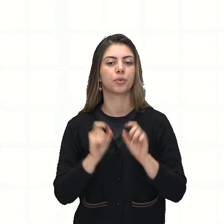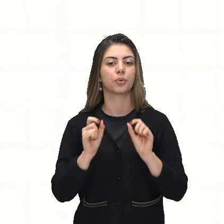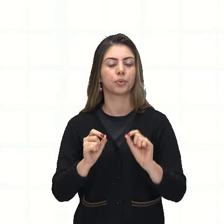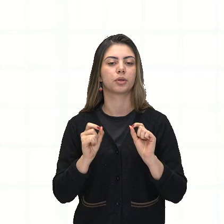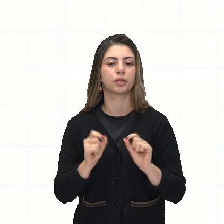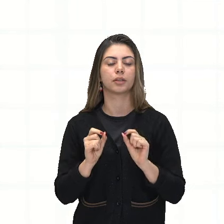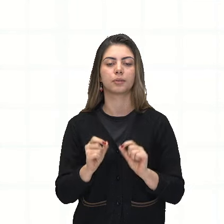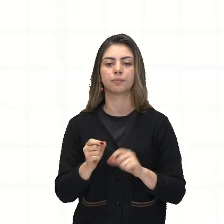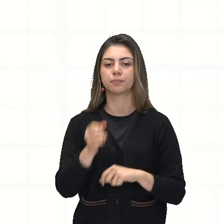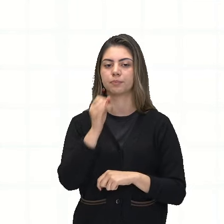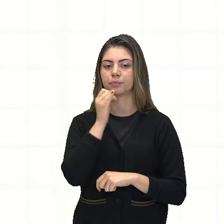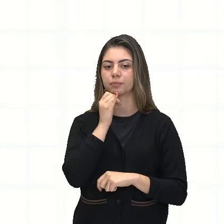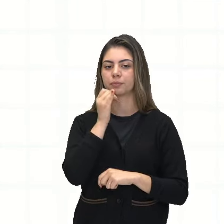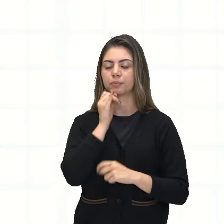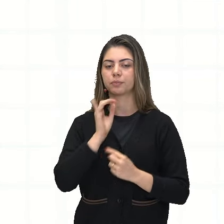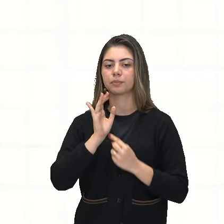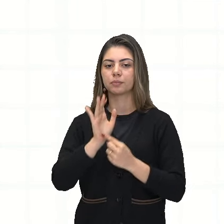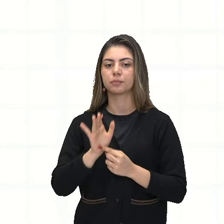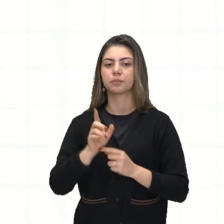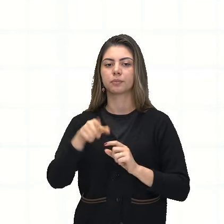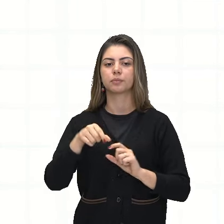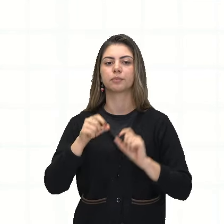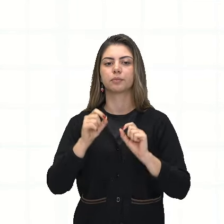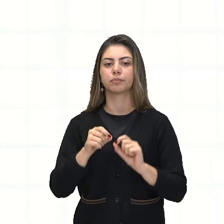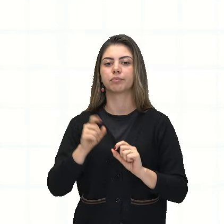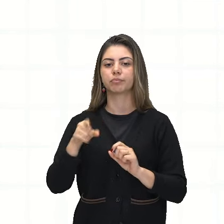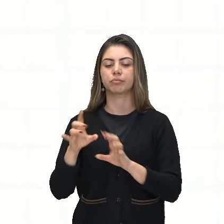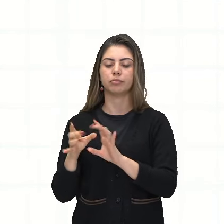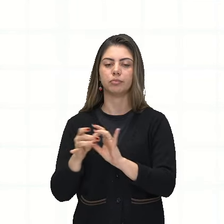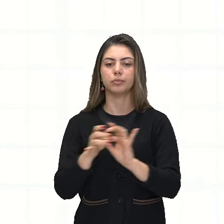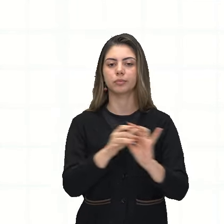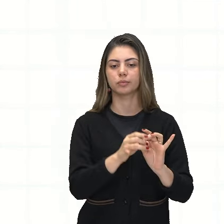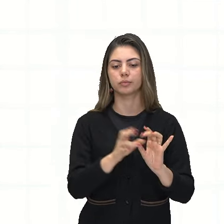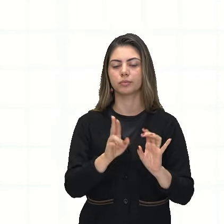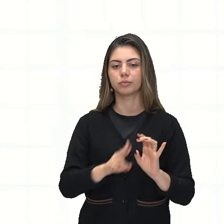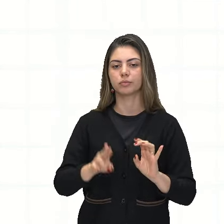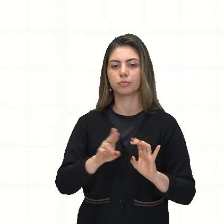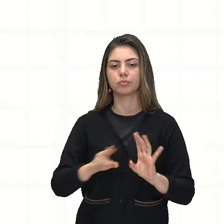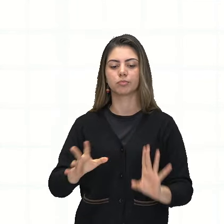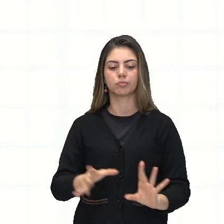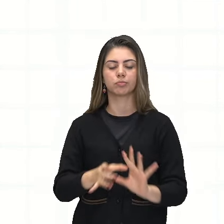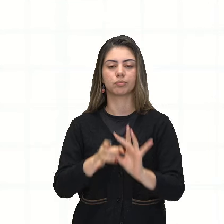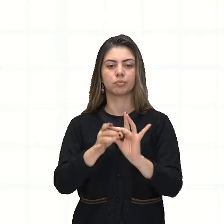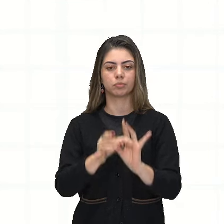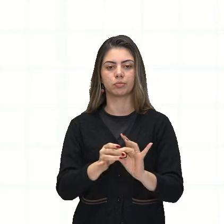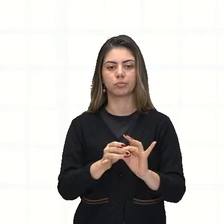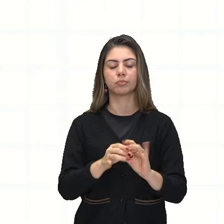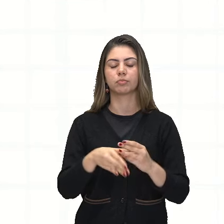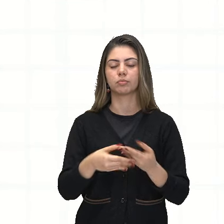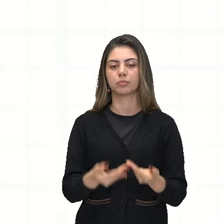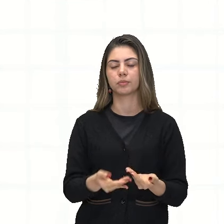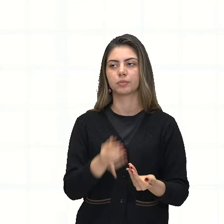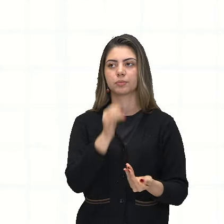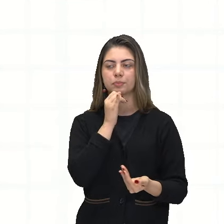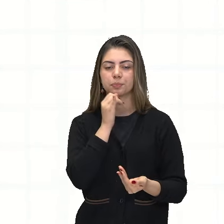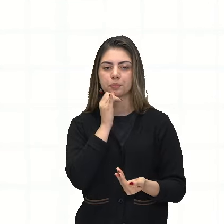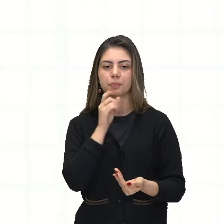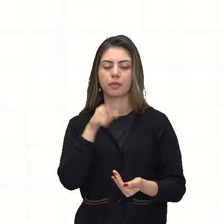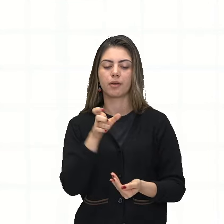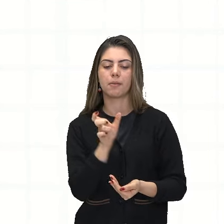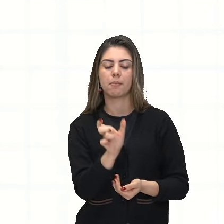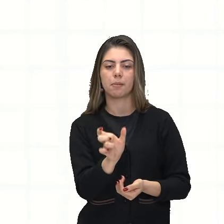a coesão por conectivo, que vai ser uma palavra que